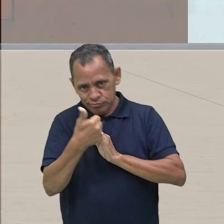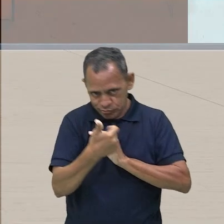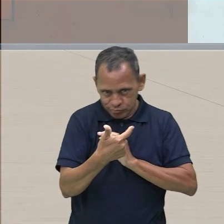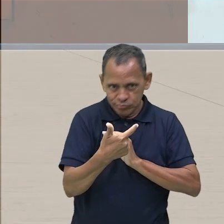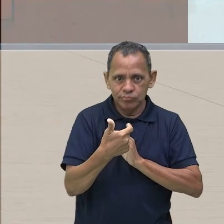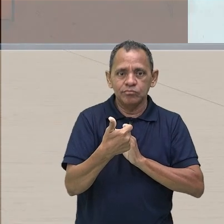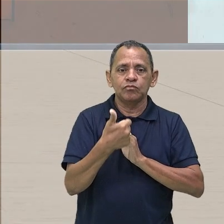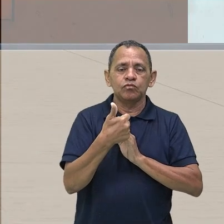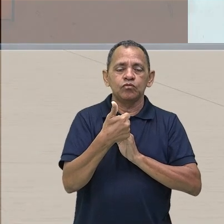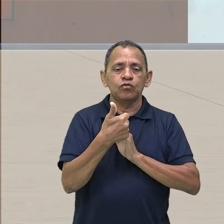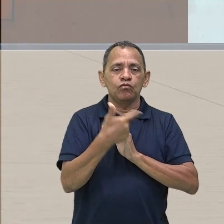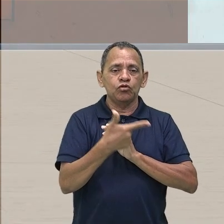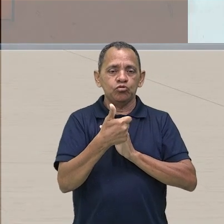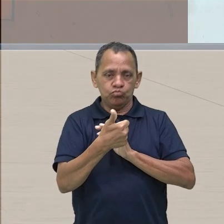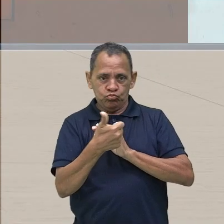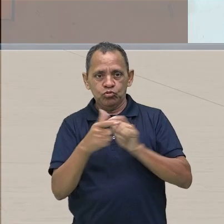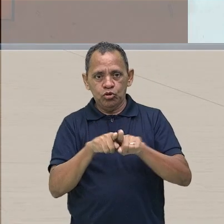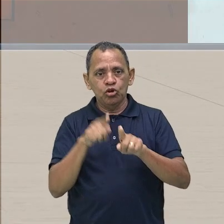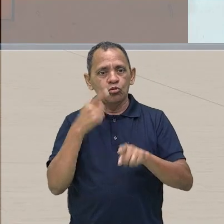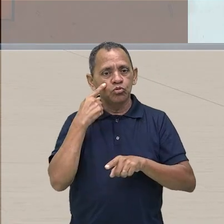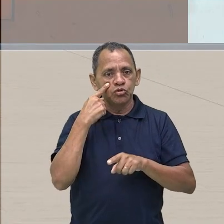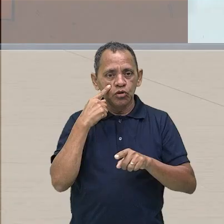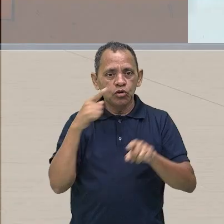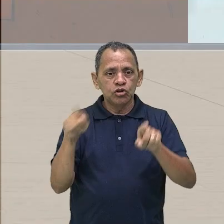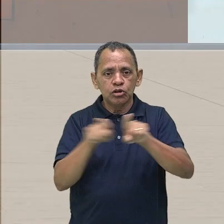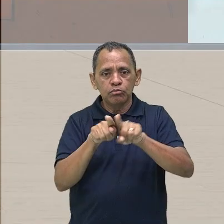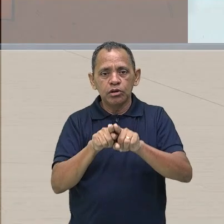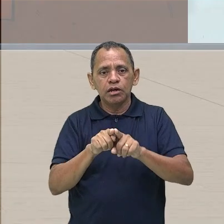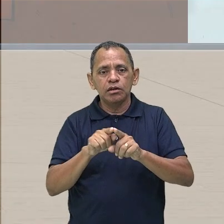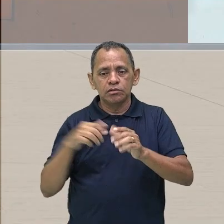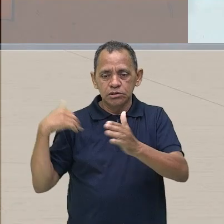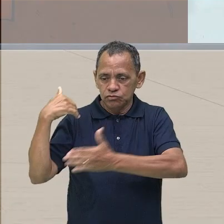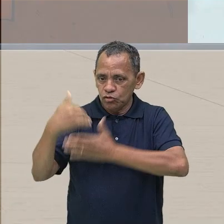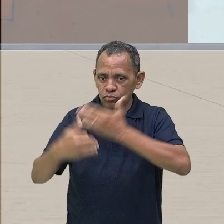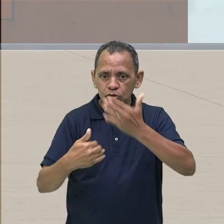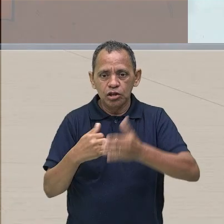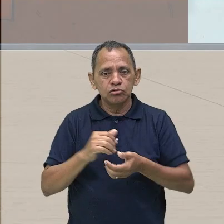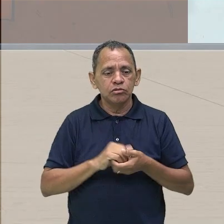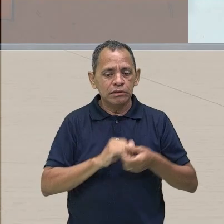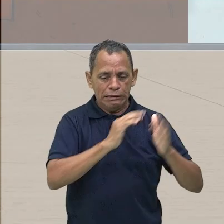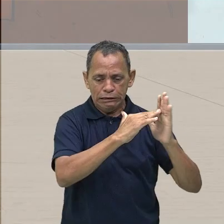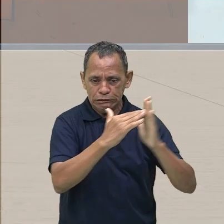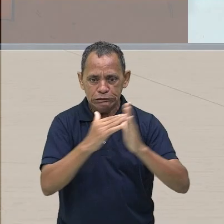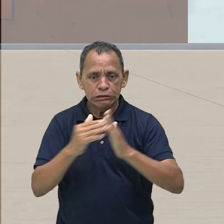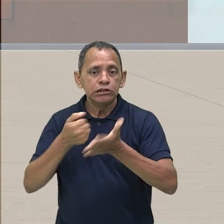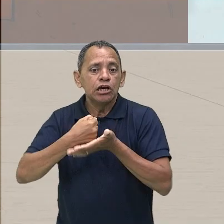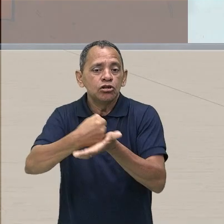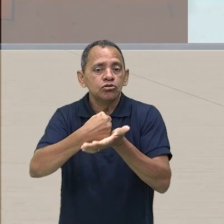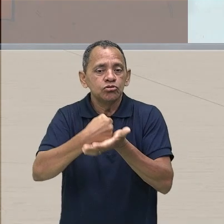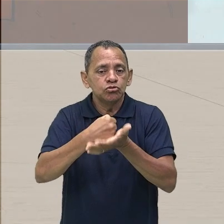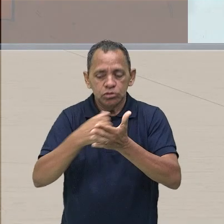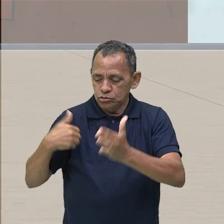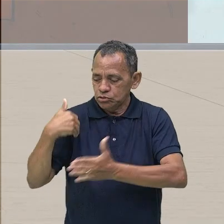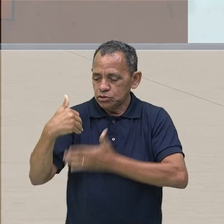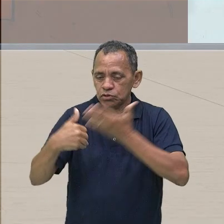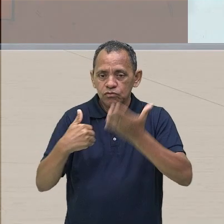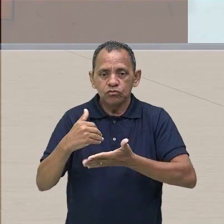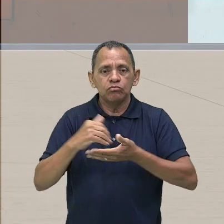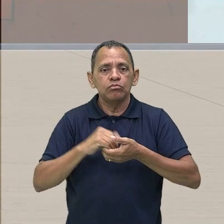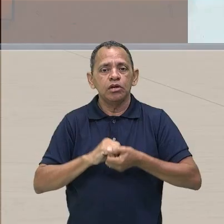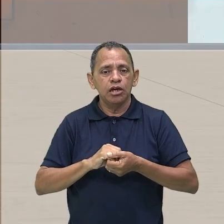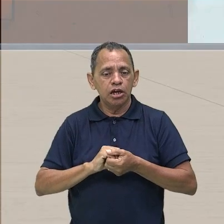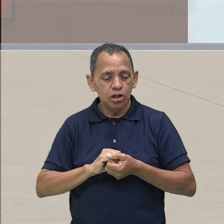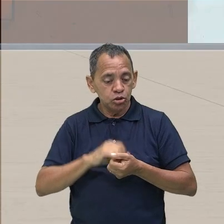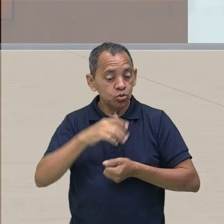ali todo esse desenvolvimento também que as vilas elas acabam ajudando no desenvolvimento ali